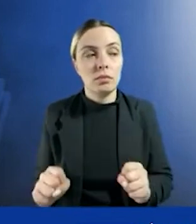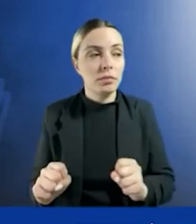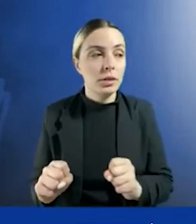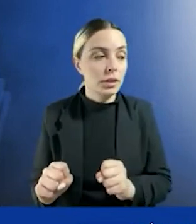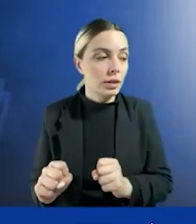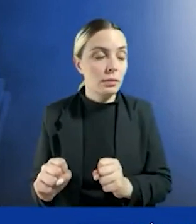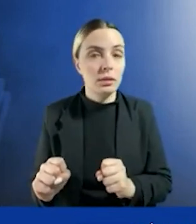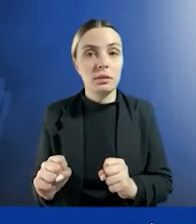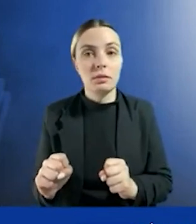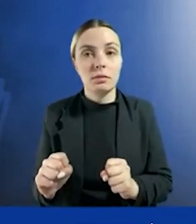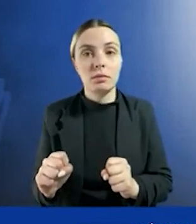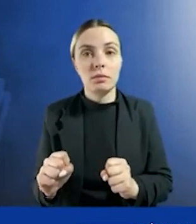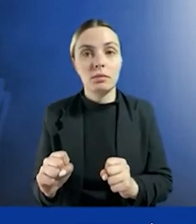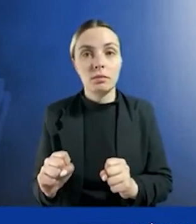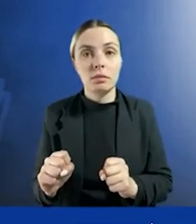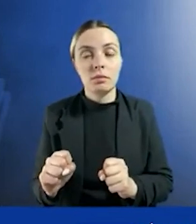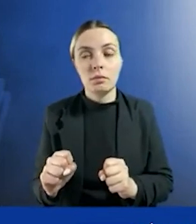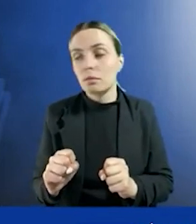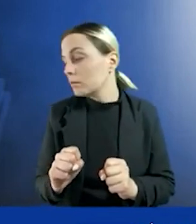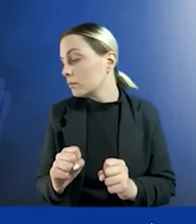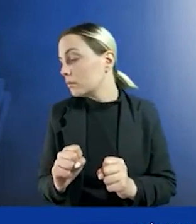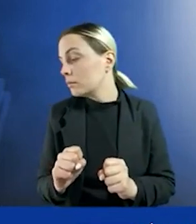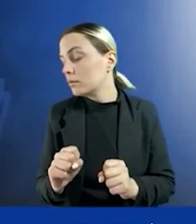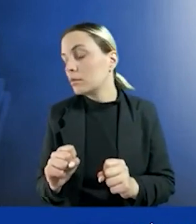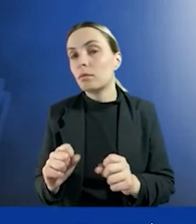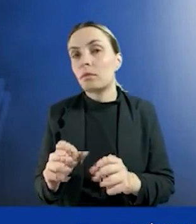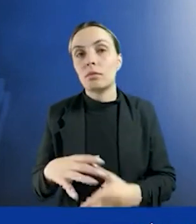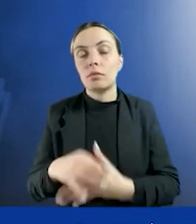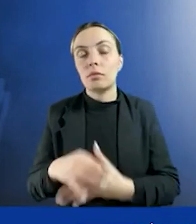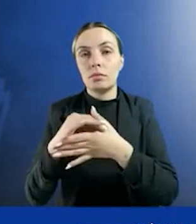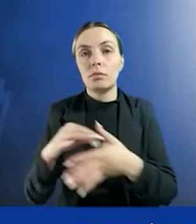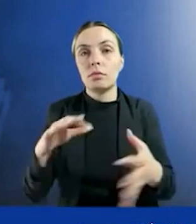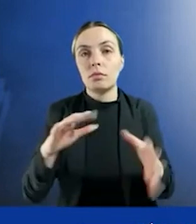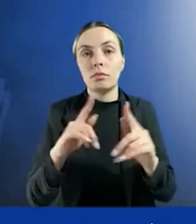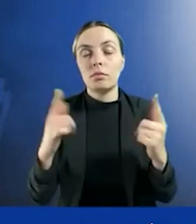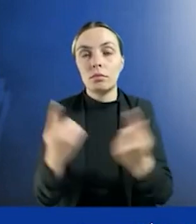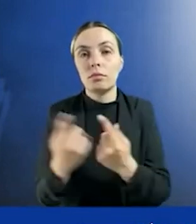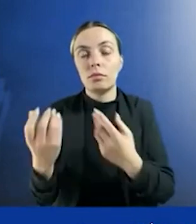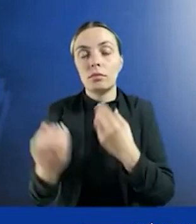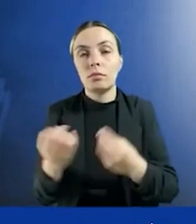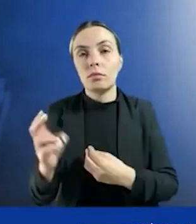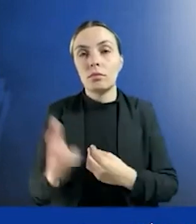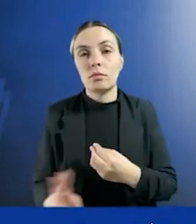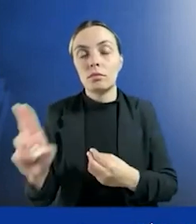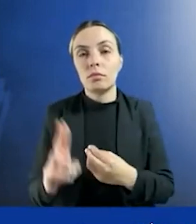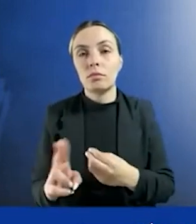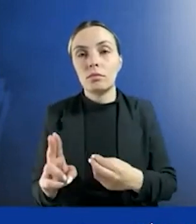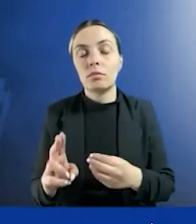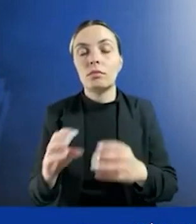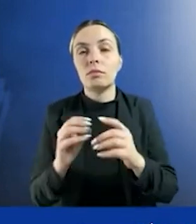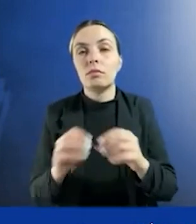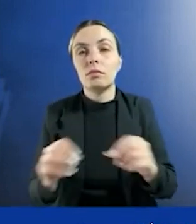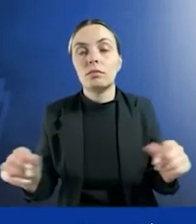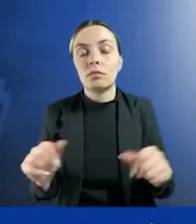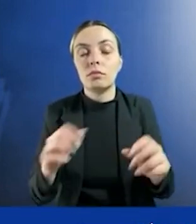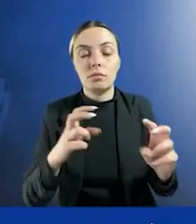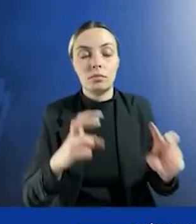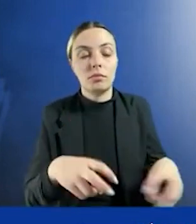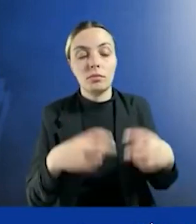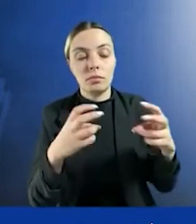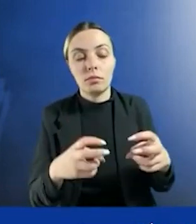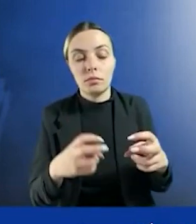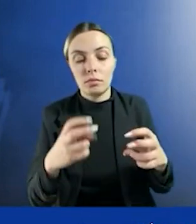um modelo de liderança global sobre como utilizar o solo e a terra agrícola como um